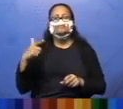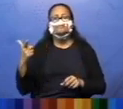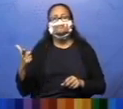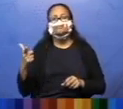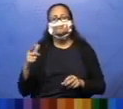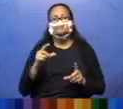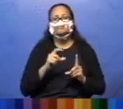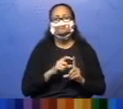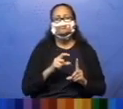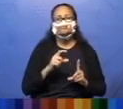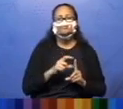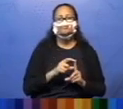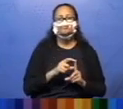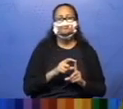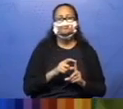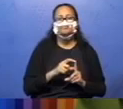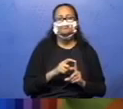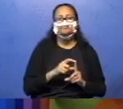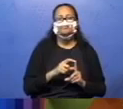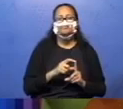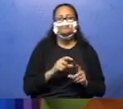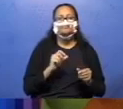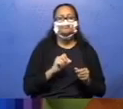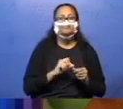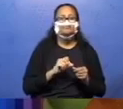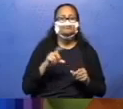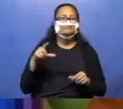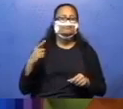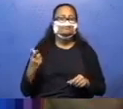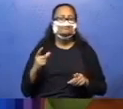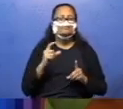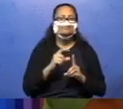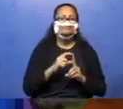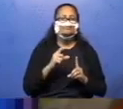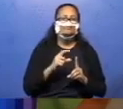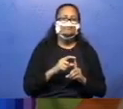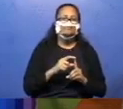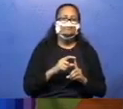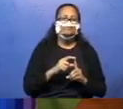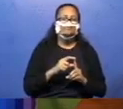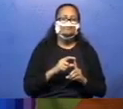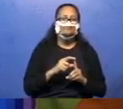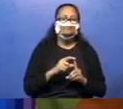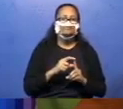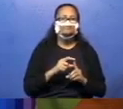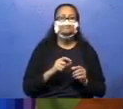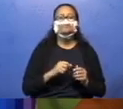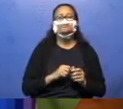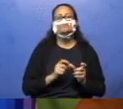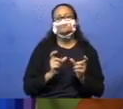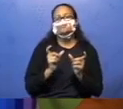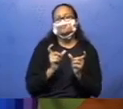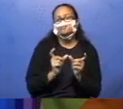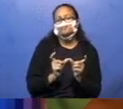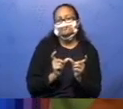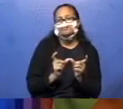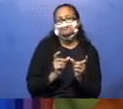final, o final já está aqui. A gente vai colocar aqui uma sílaba aqui no começo